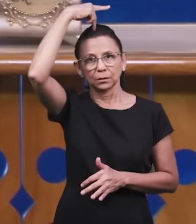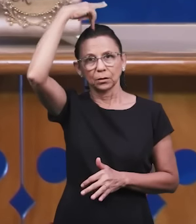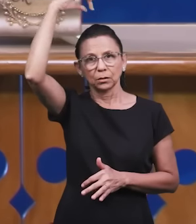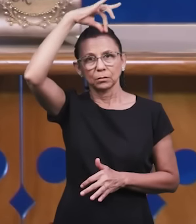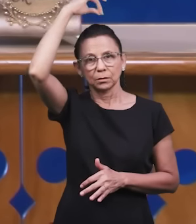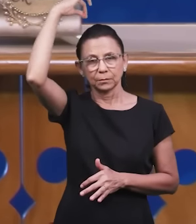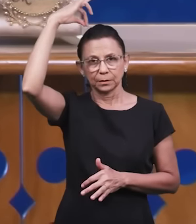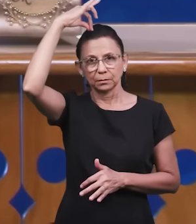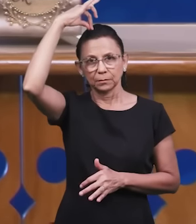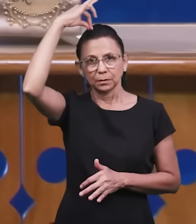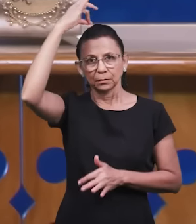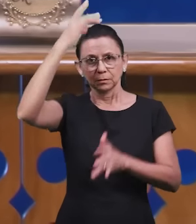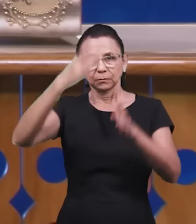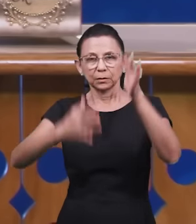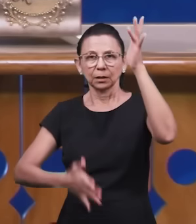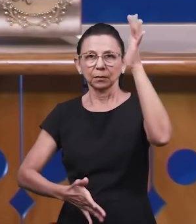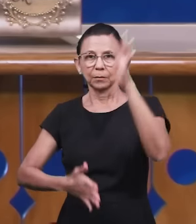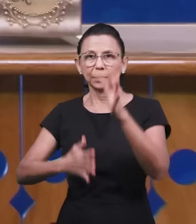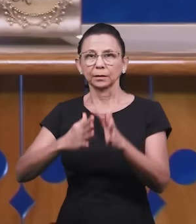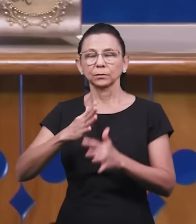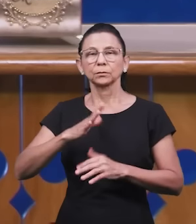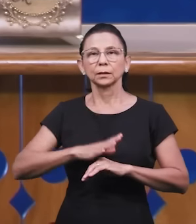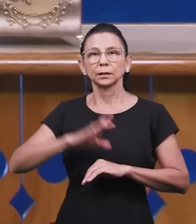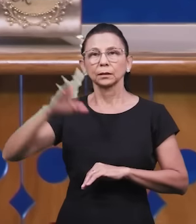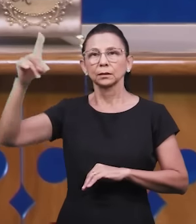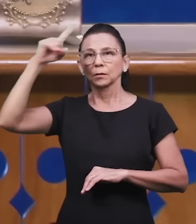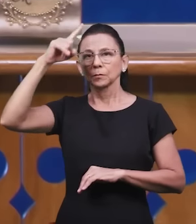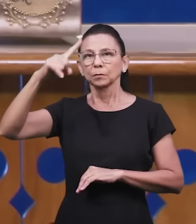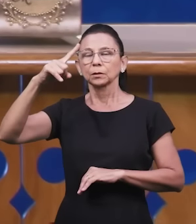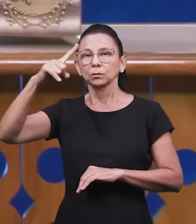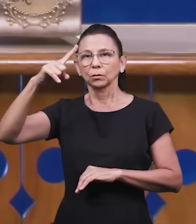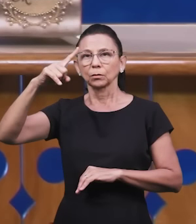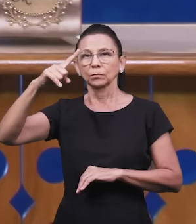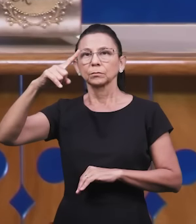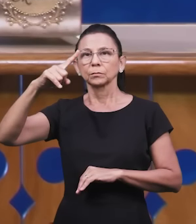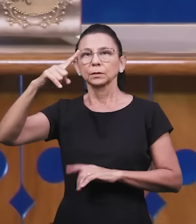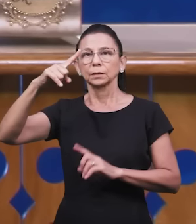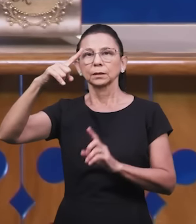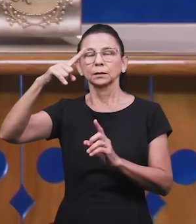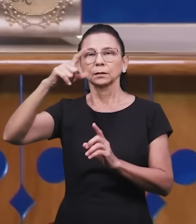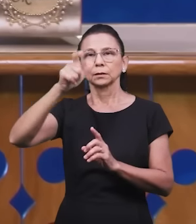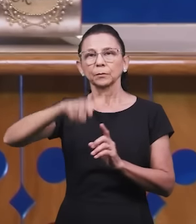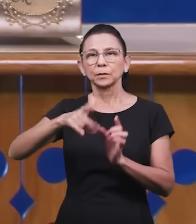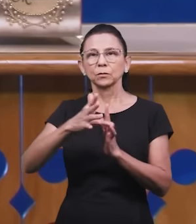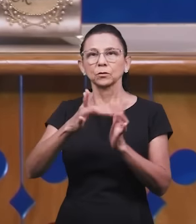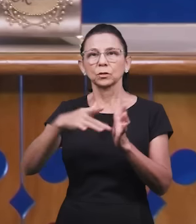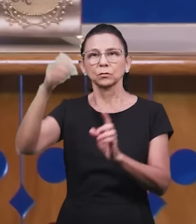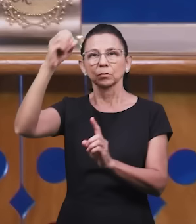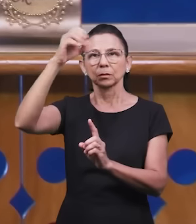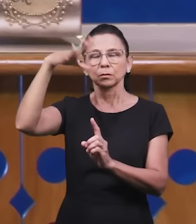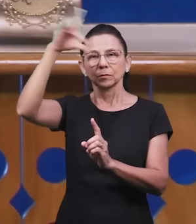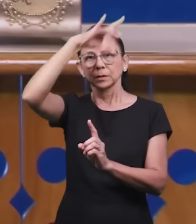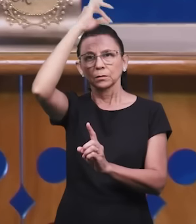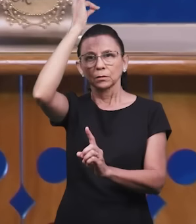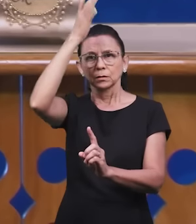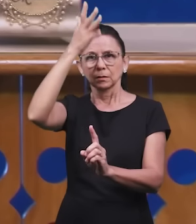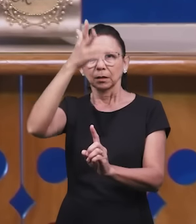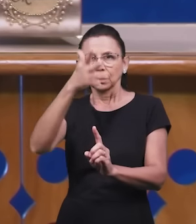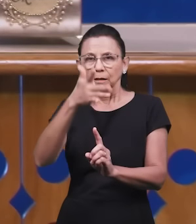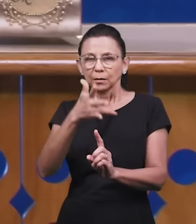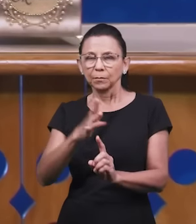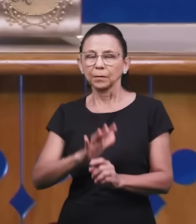Santo, que foi enviado pelo Pai, Jesus pediu ao Pai, e ele testifica